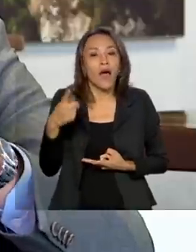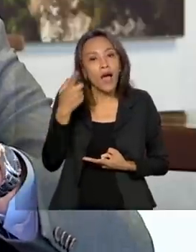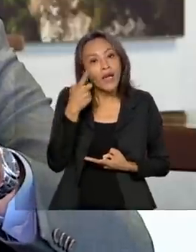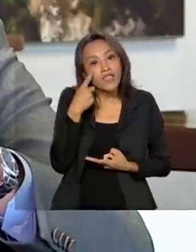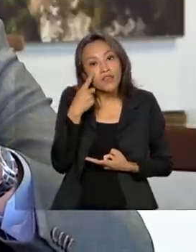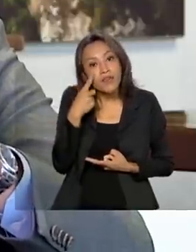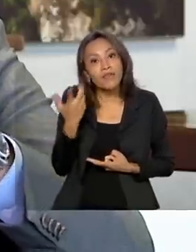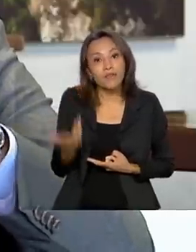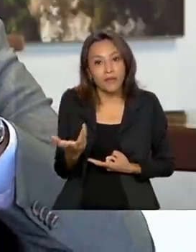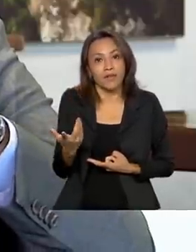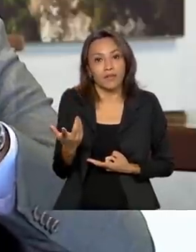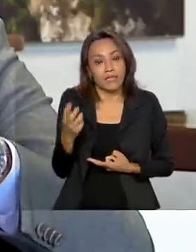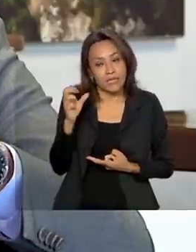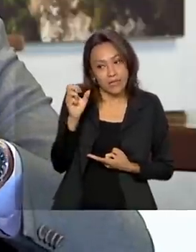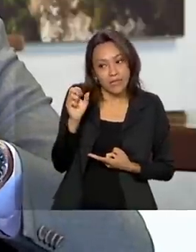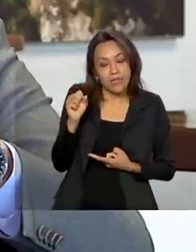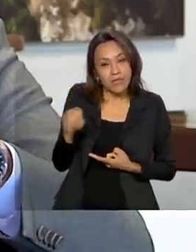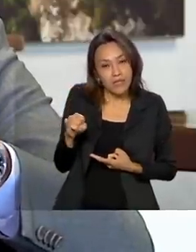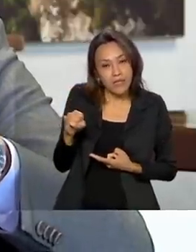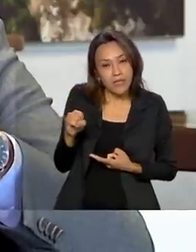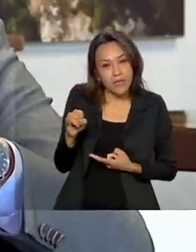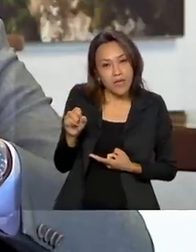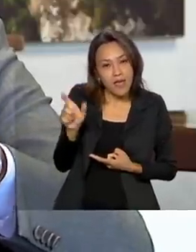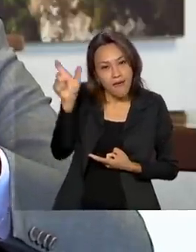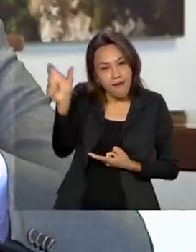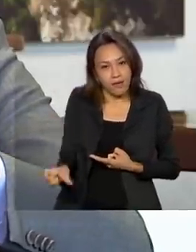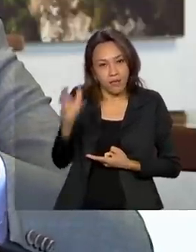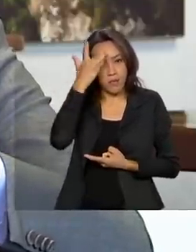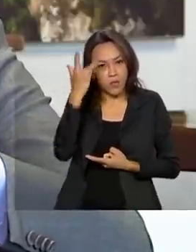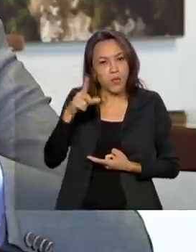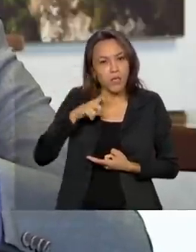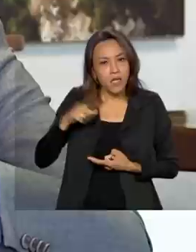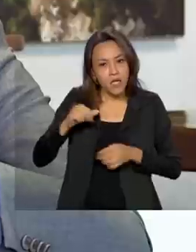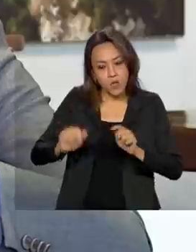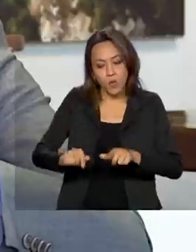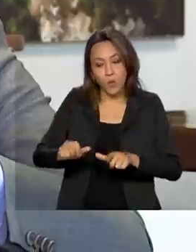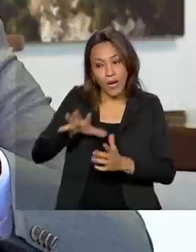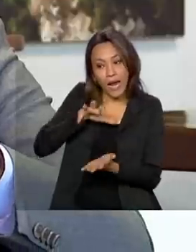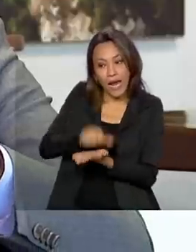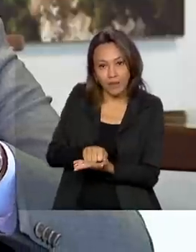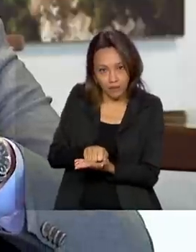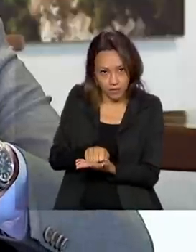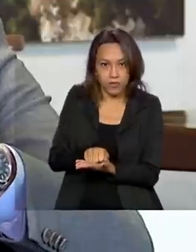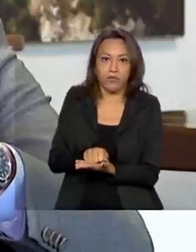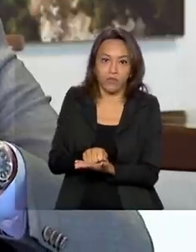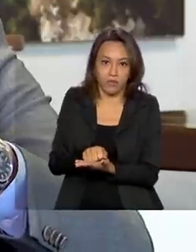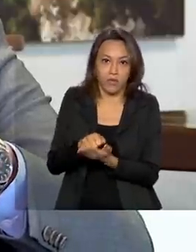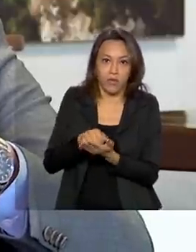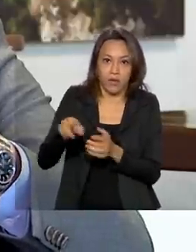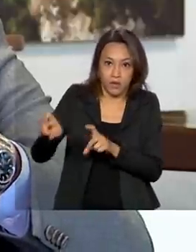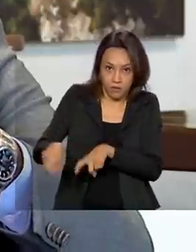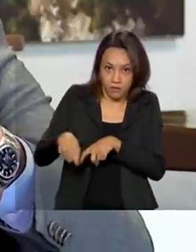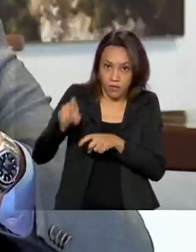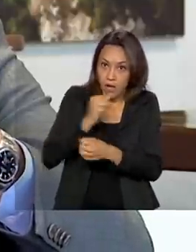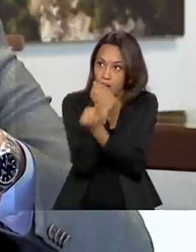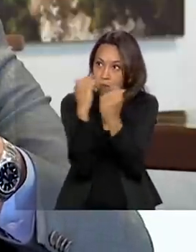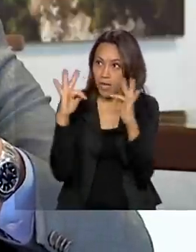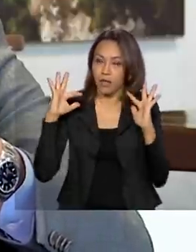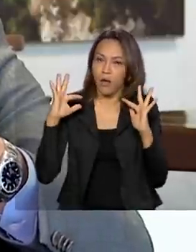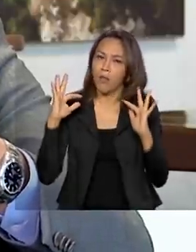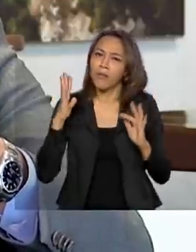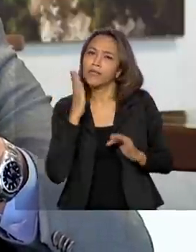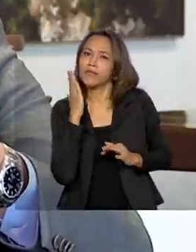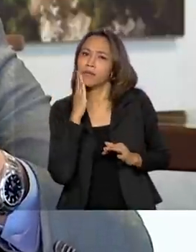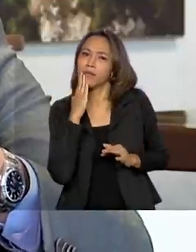ou propriedade, e sim se ela tem o cadastro ambiental rural validado pelos estados. Por que isso? Porque é a maneira que você tem que